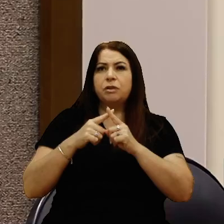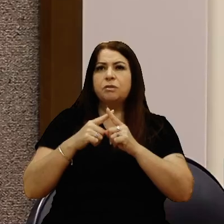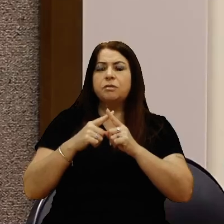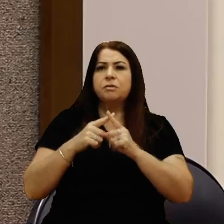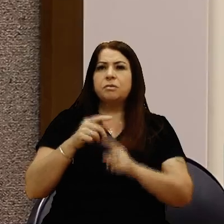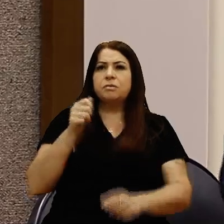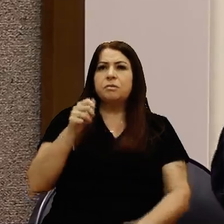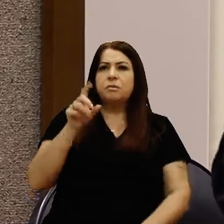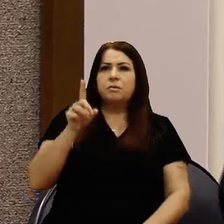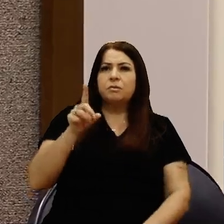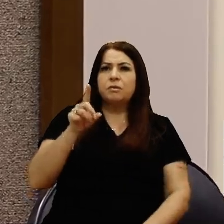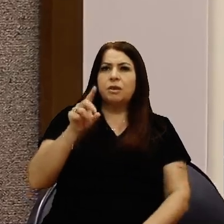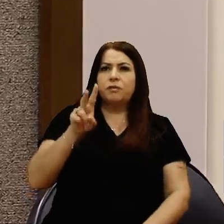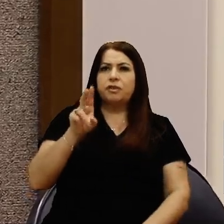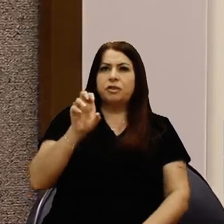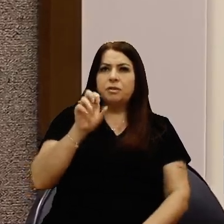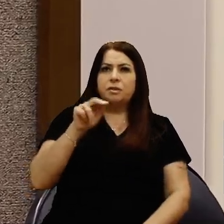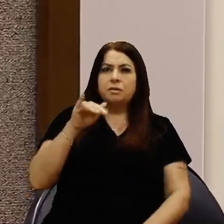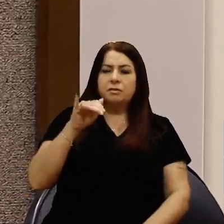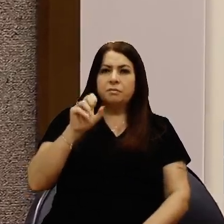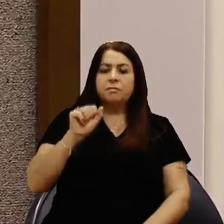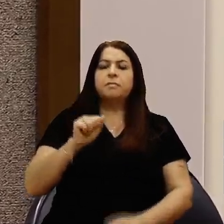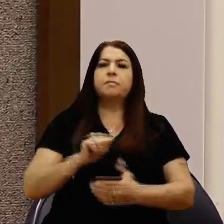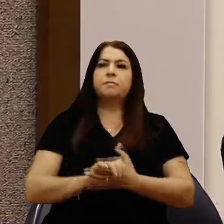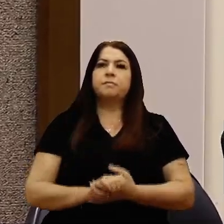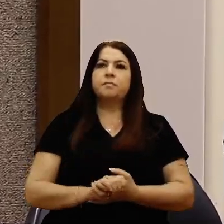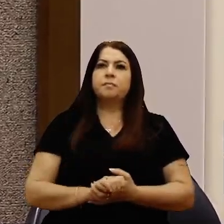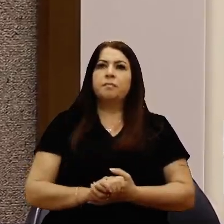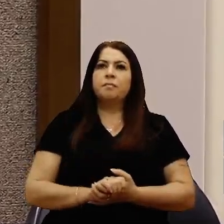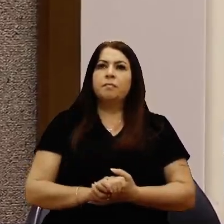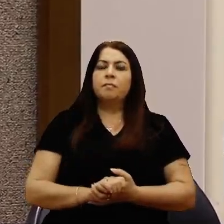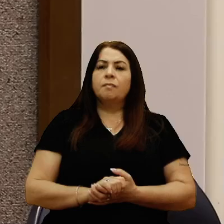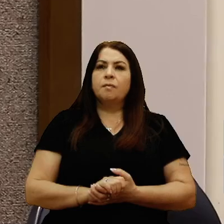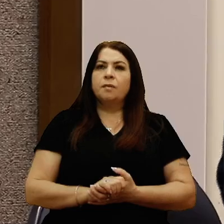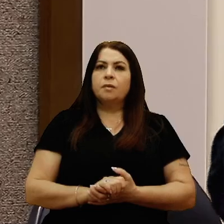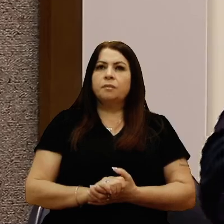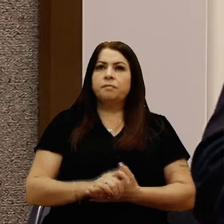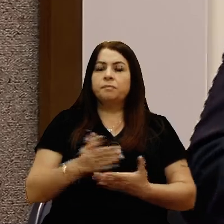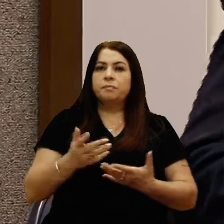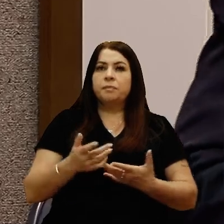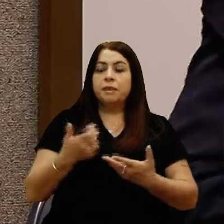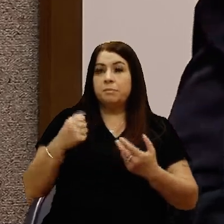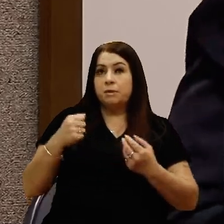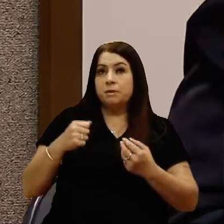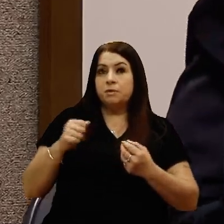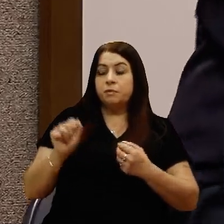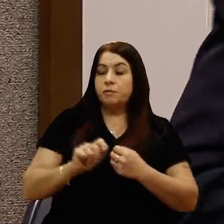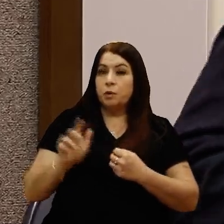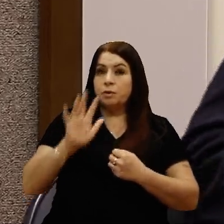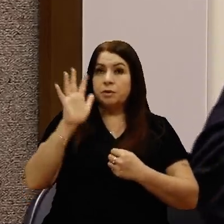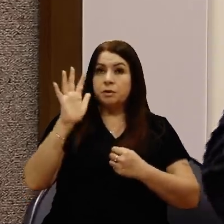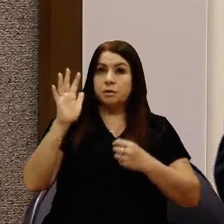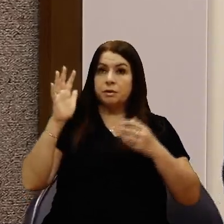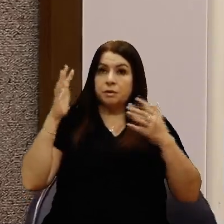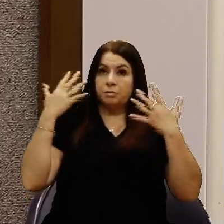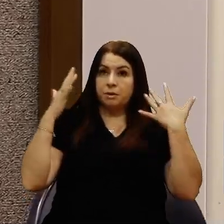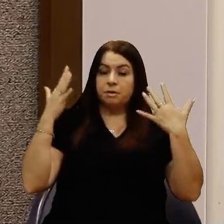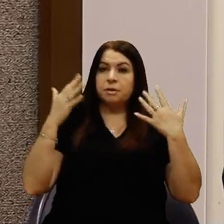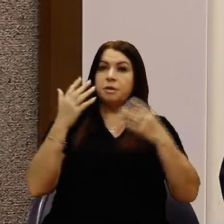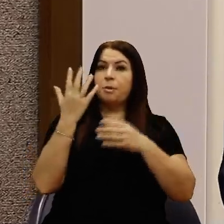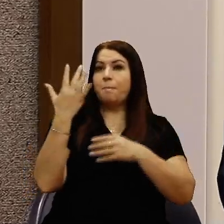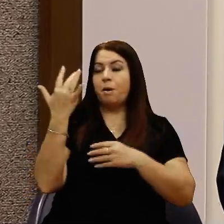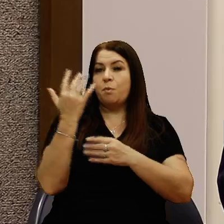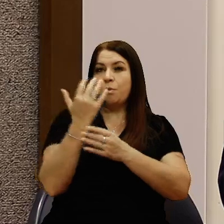Rogério, o Darcy, enfim, todos, minha saudação. Mas eu preciso valorizar e parabenizar uma mão amiga, em nome